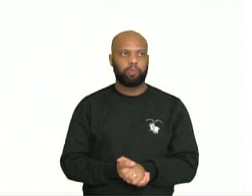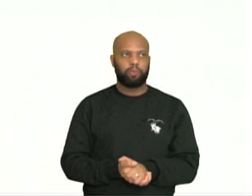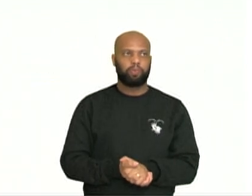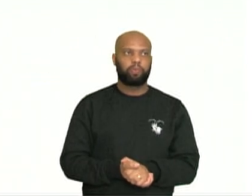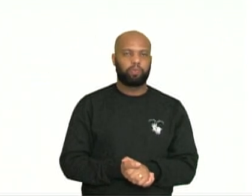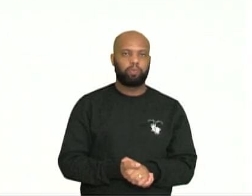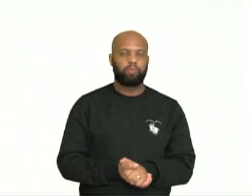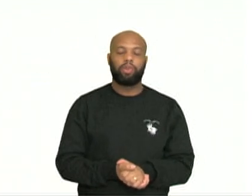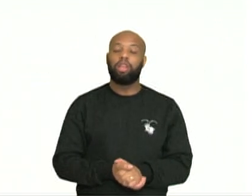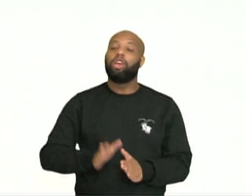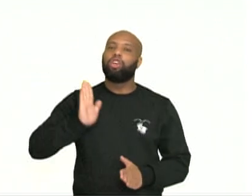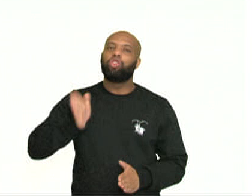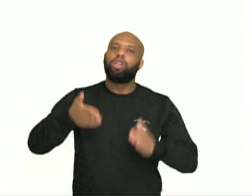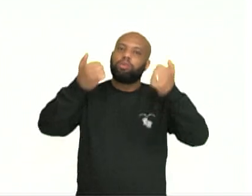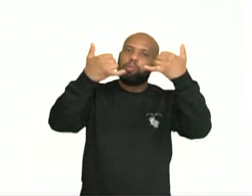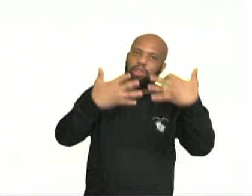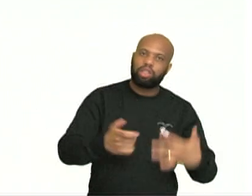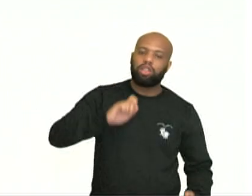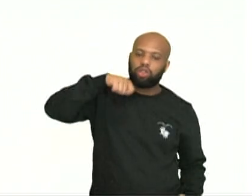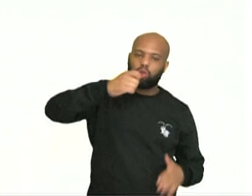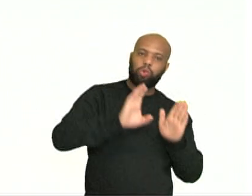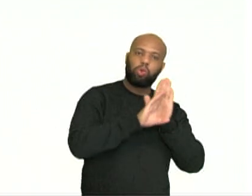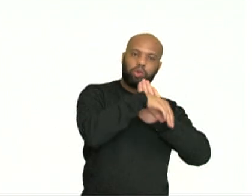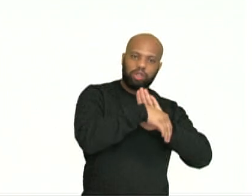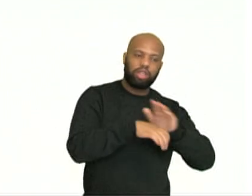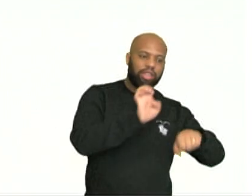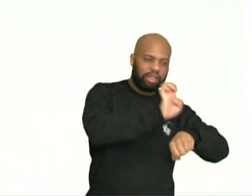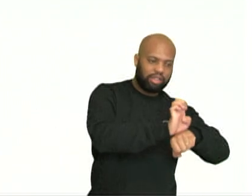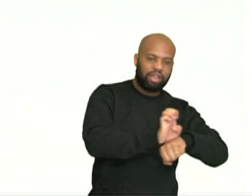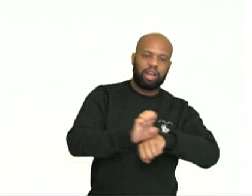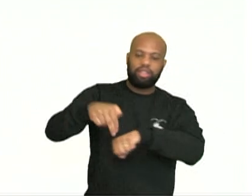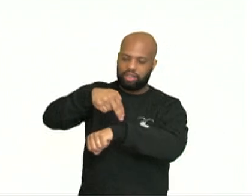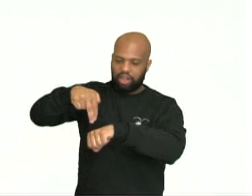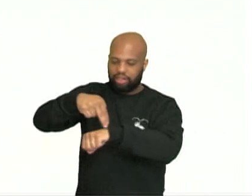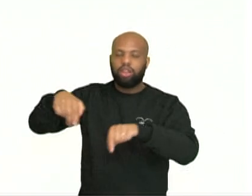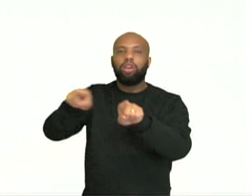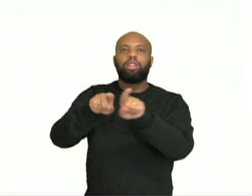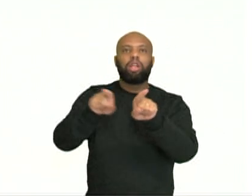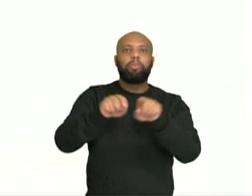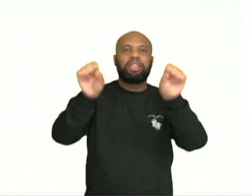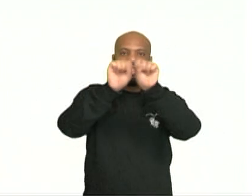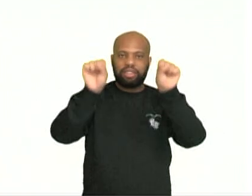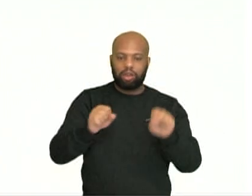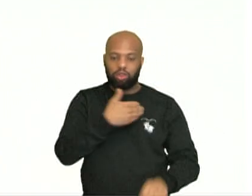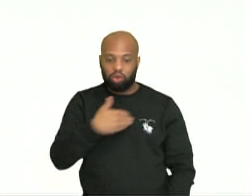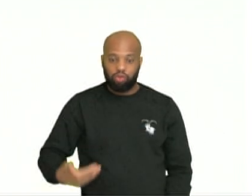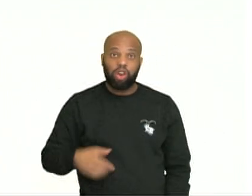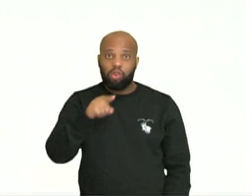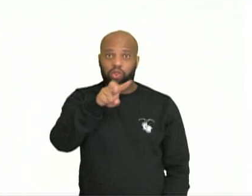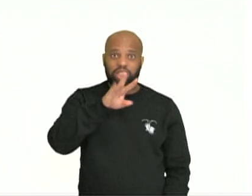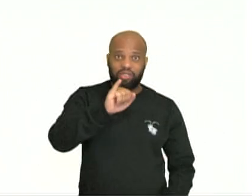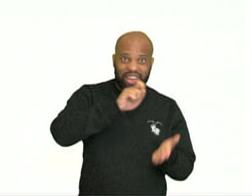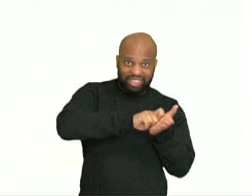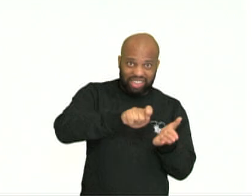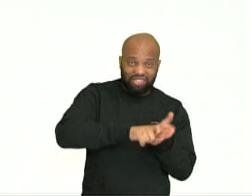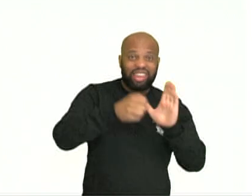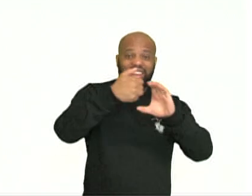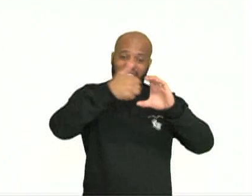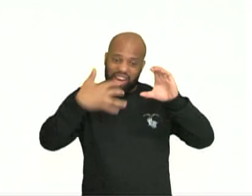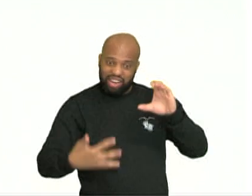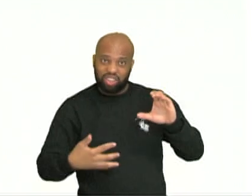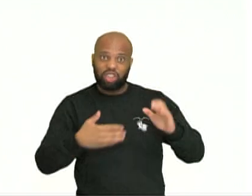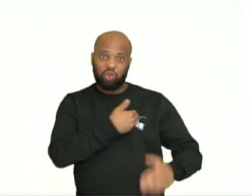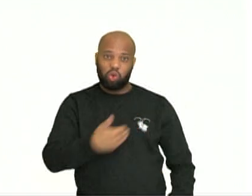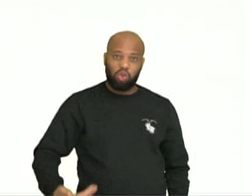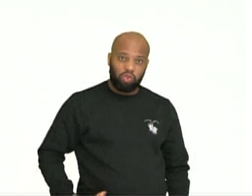atividade. Agora que já falamos sobre os conceitos de Estado e nação e sistemas de governo, escreva características do sistema republicano